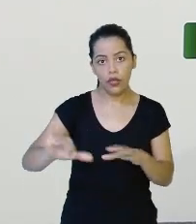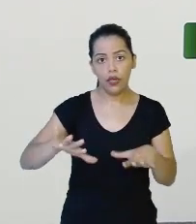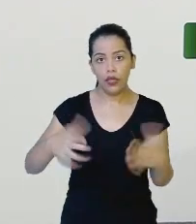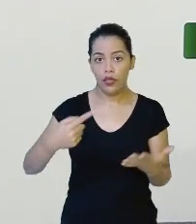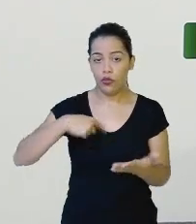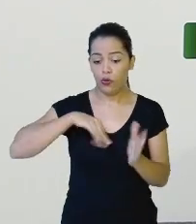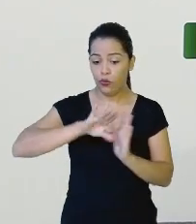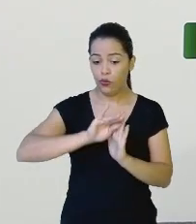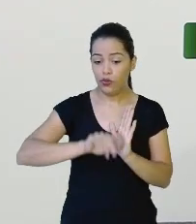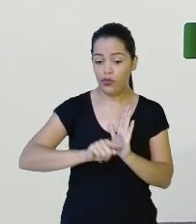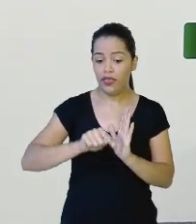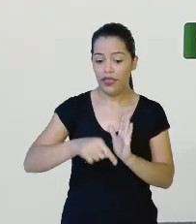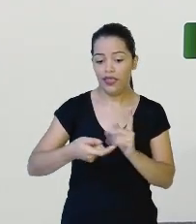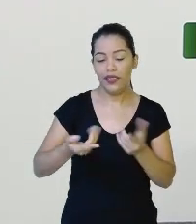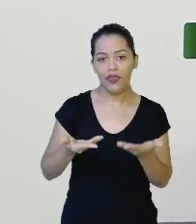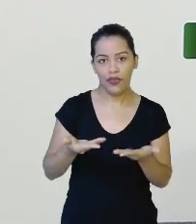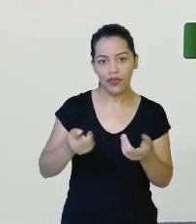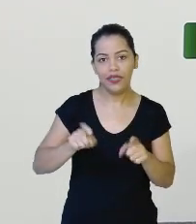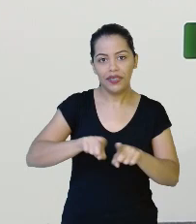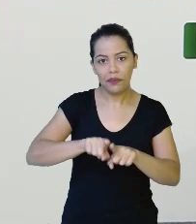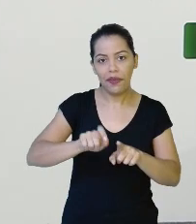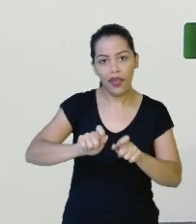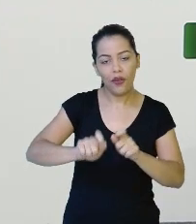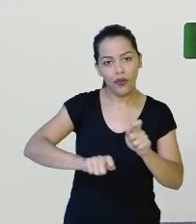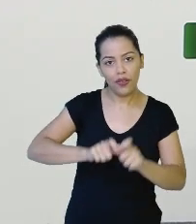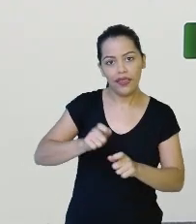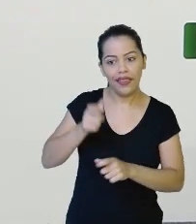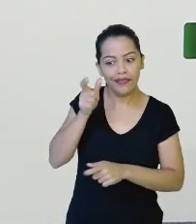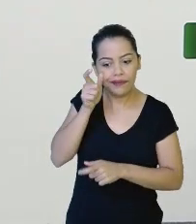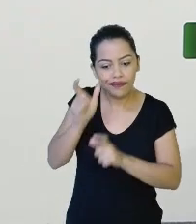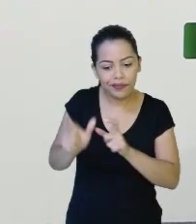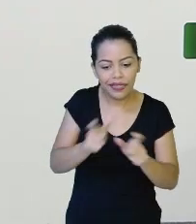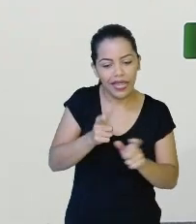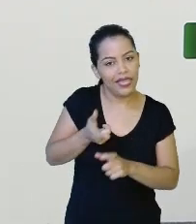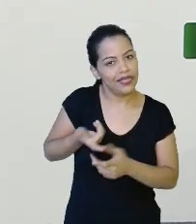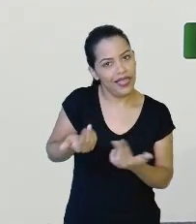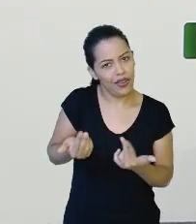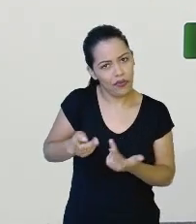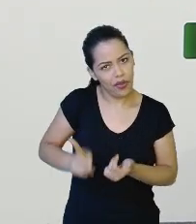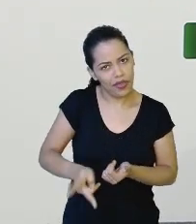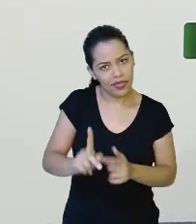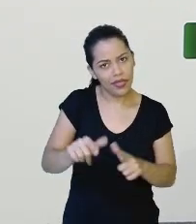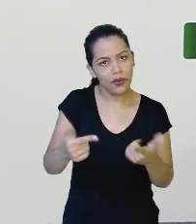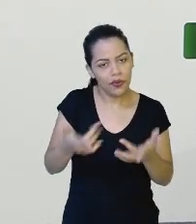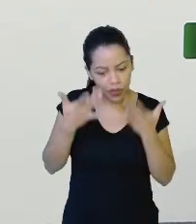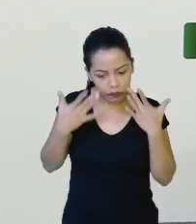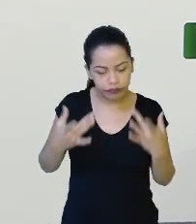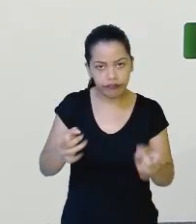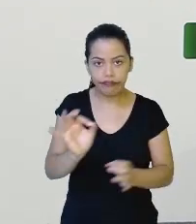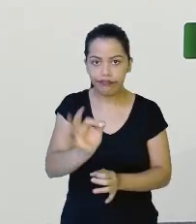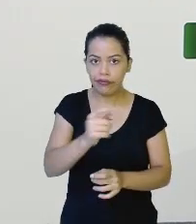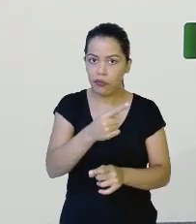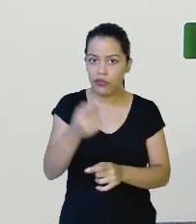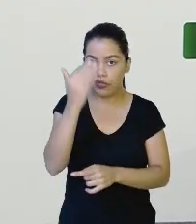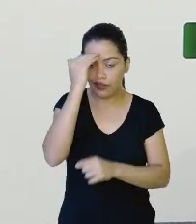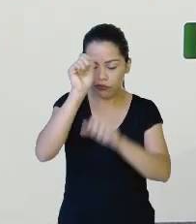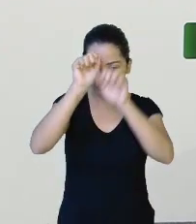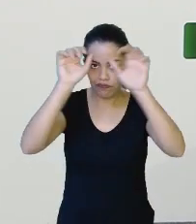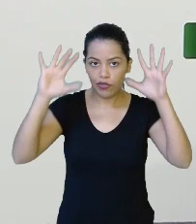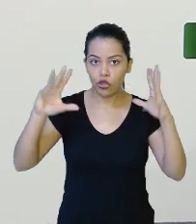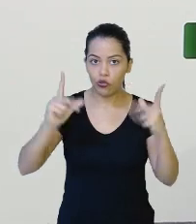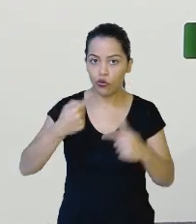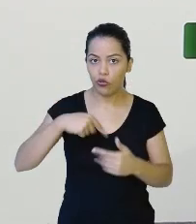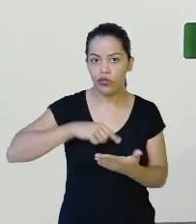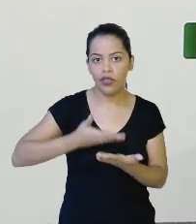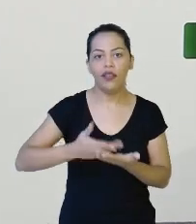bem interessante, vocês vão gostar. Acompanhem direitinho aí, prestem atenção para poder compreender bem direitinho a